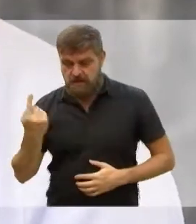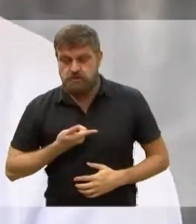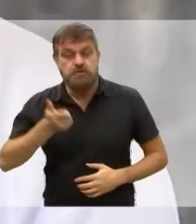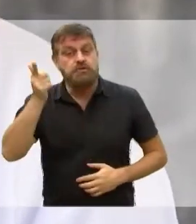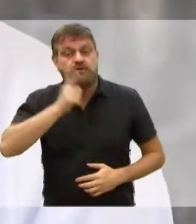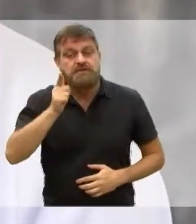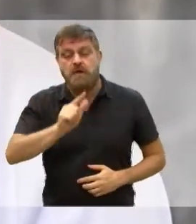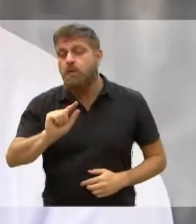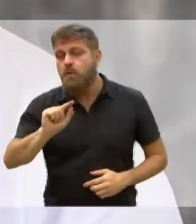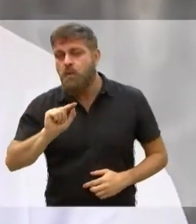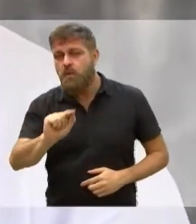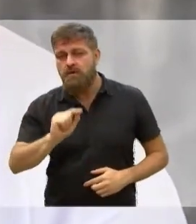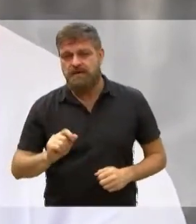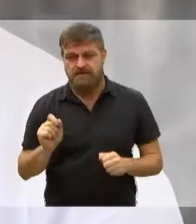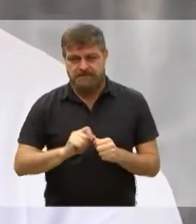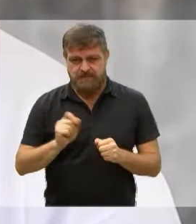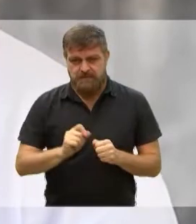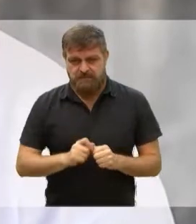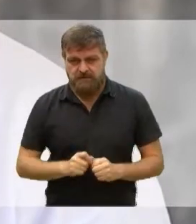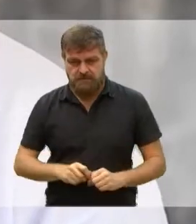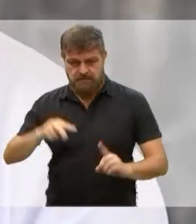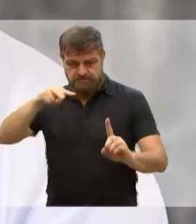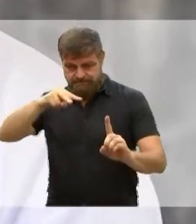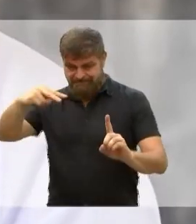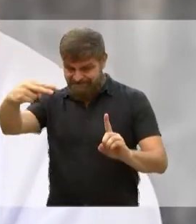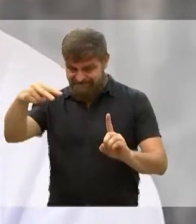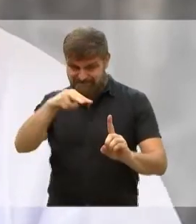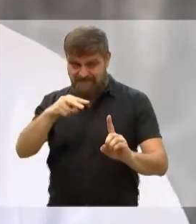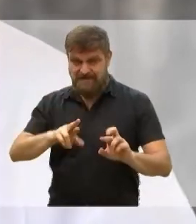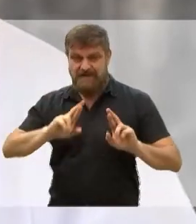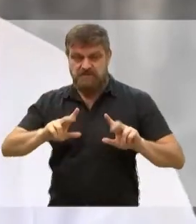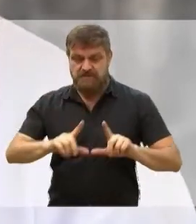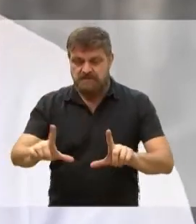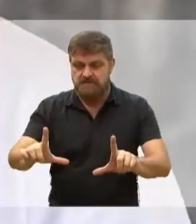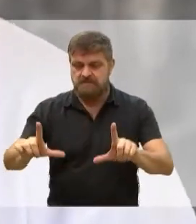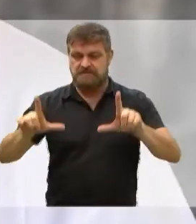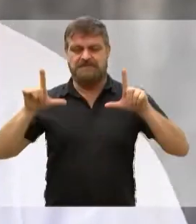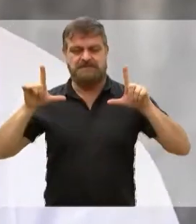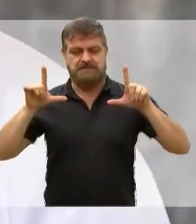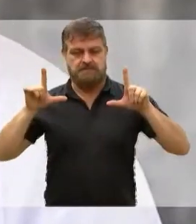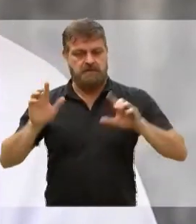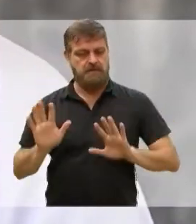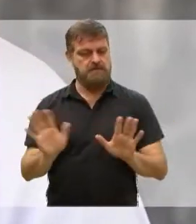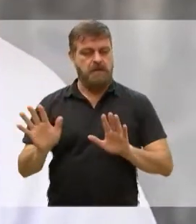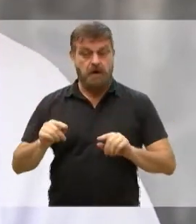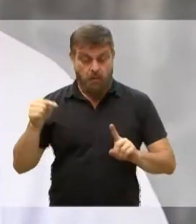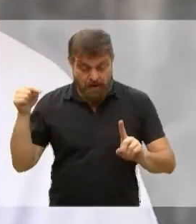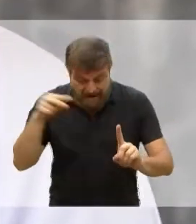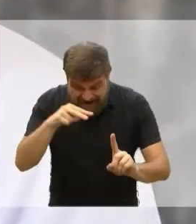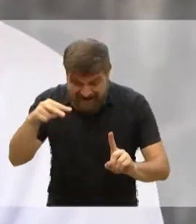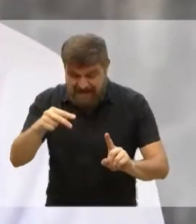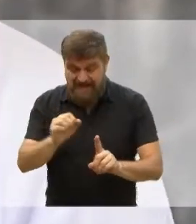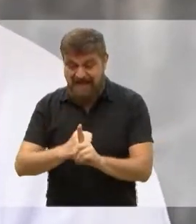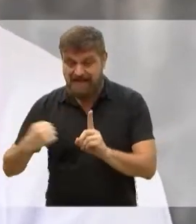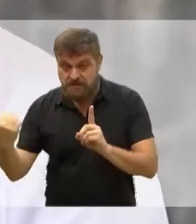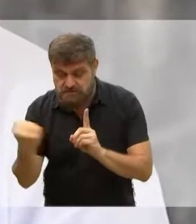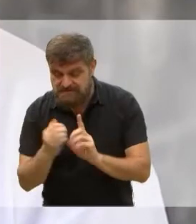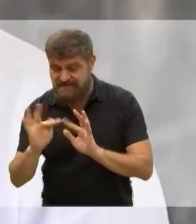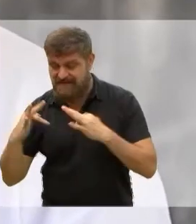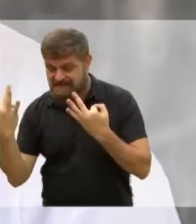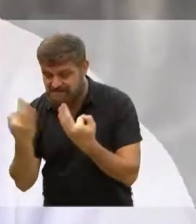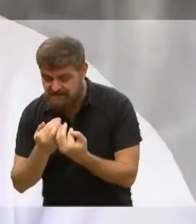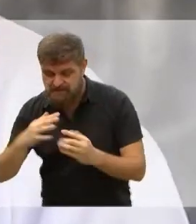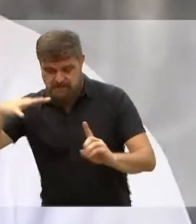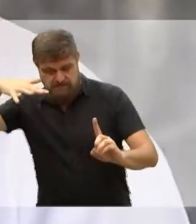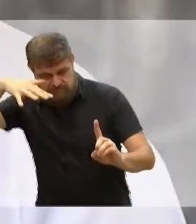nós possamos dar visibilidade à causa, né? Diferente de exposição, né? A gente quer que outras